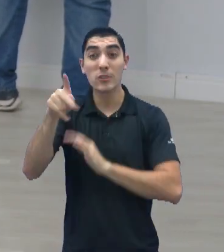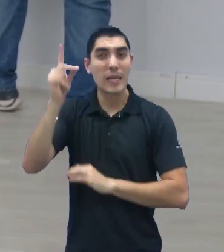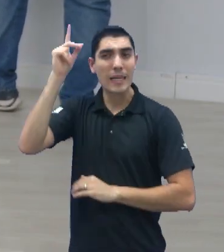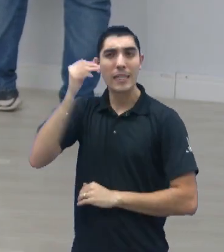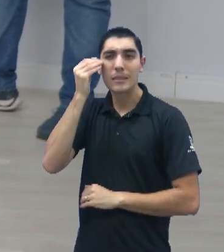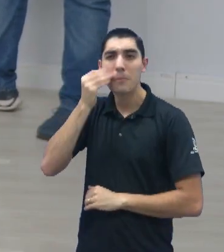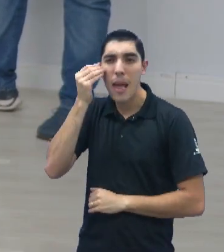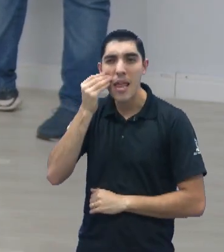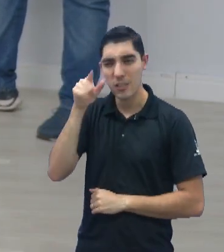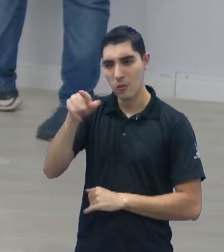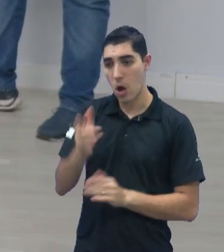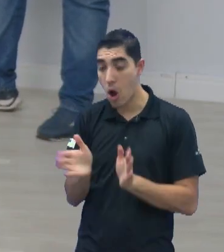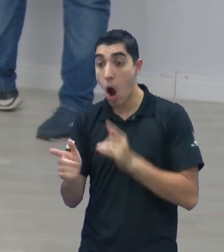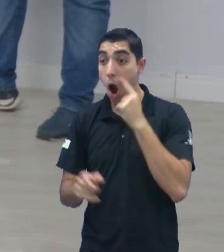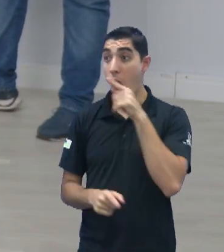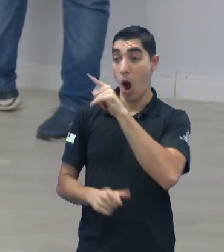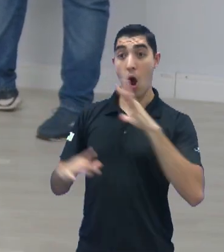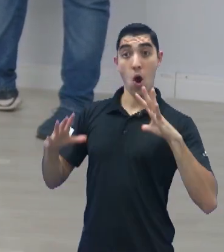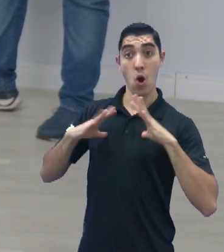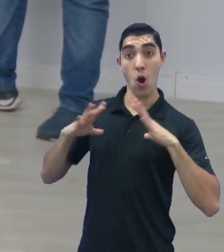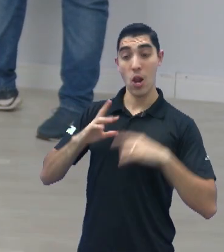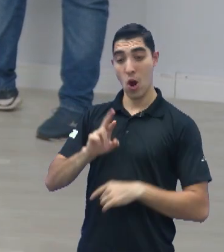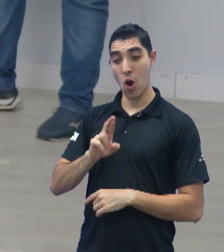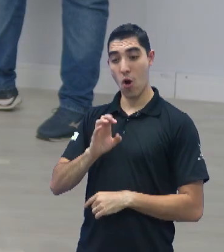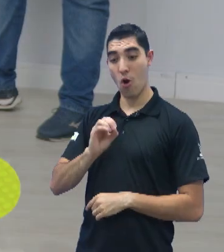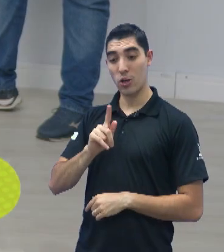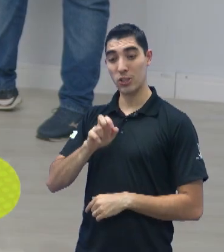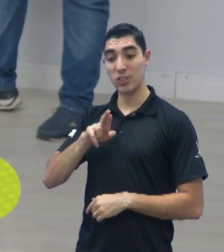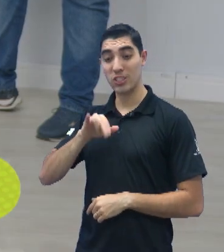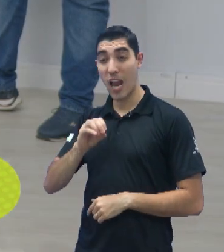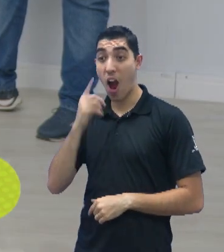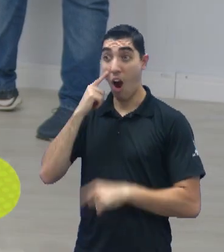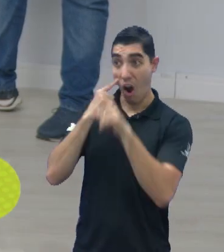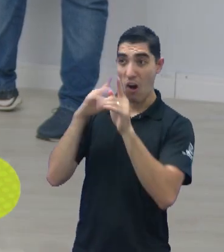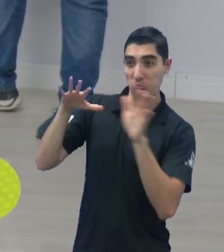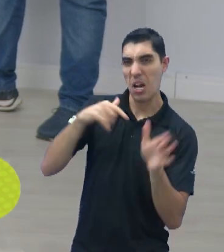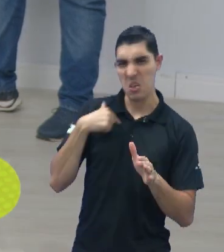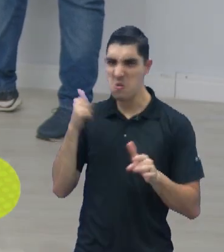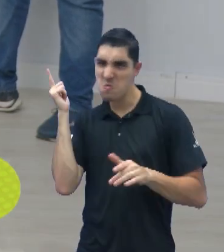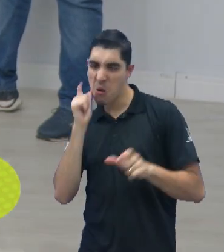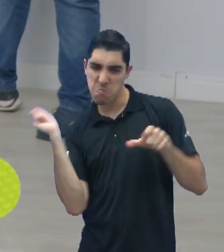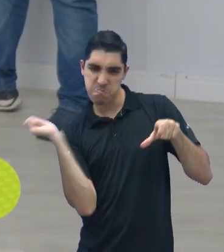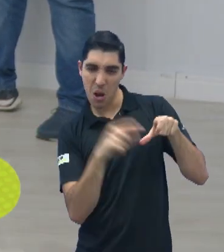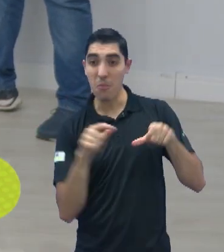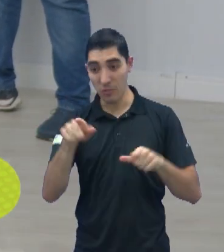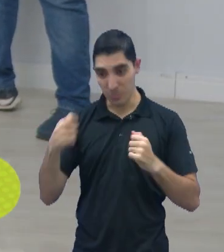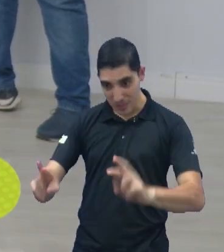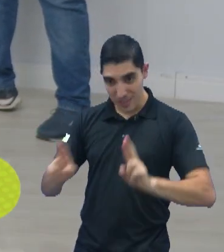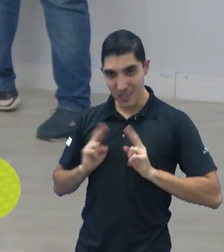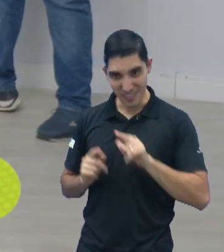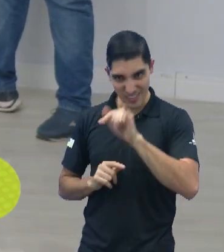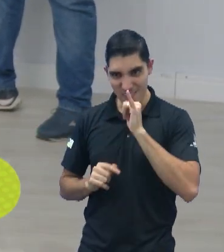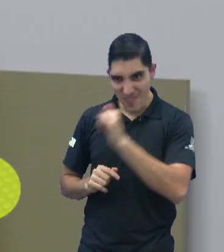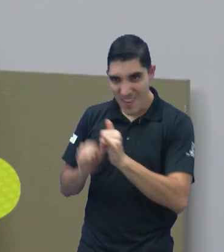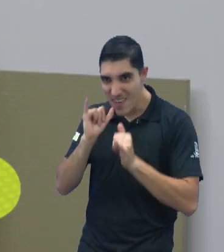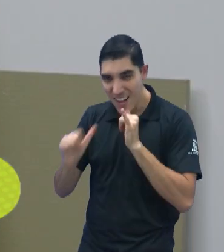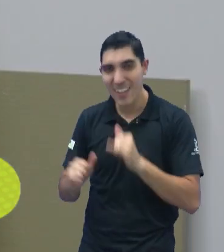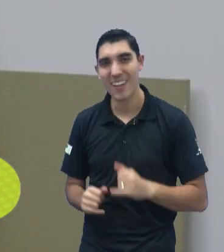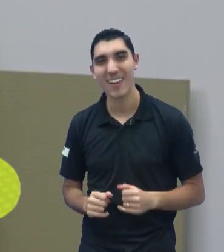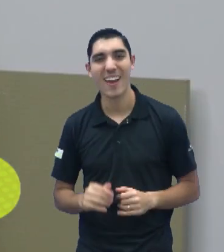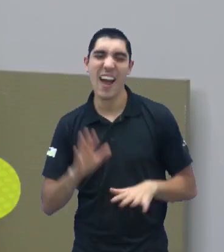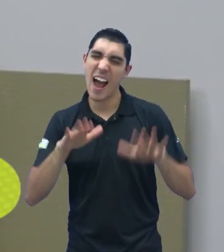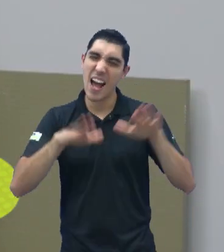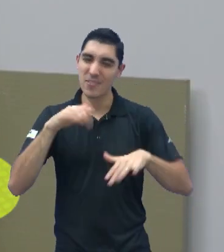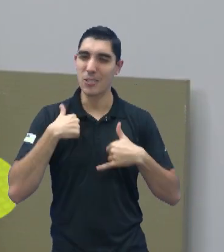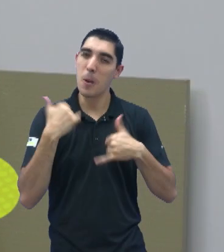Aquele goleiro ali era o Rogério Ceni, estava no chão. Aquele outro ali era o Castro, estava no chão também. E eu fiz gol dos caras. Então respeita o pai aqui. Você fala isso com a molecada lá? Às vezes eu dou uma brincadinha